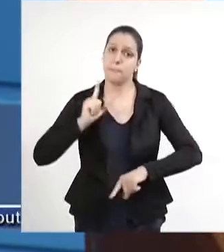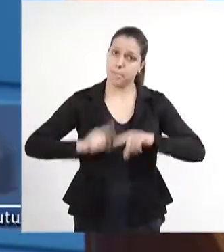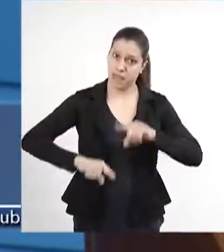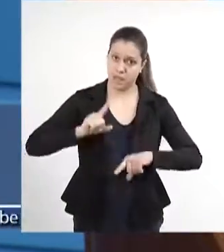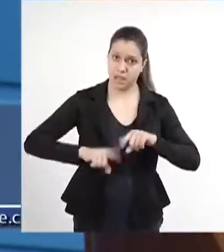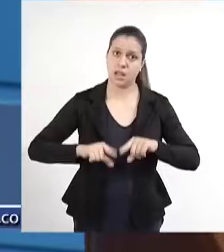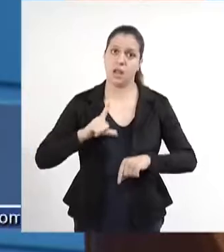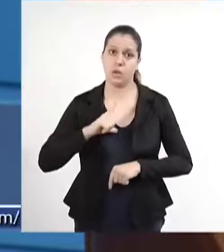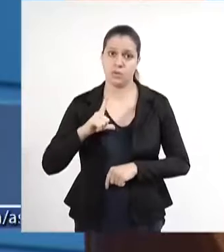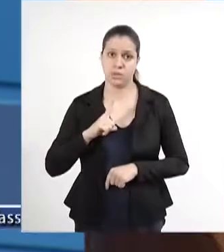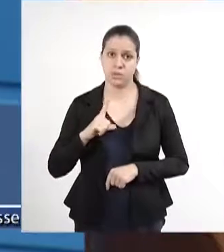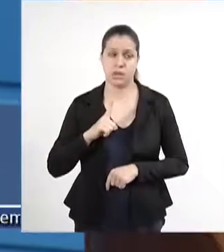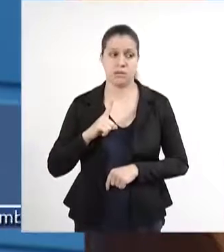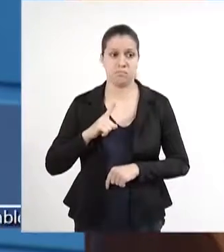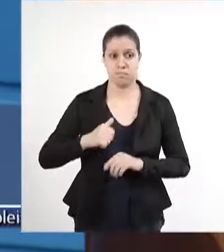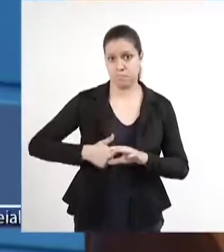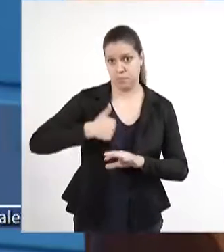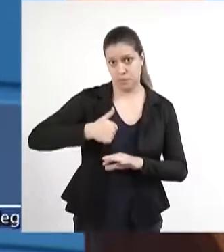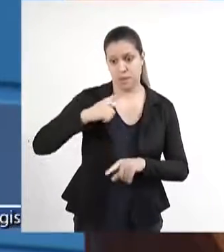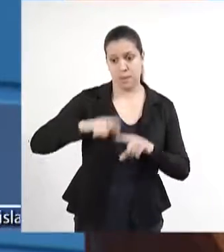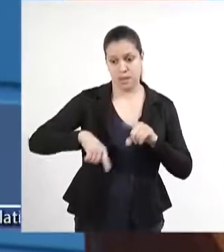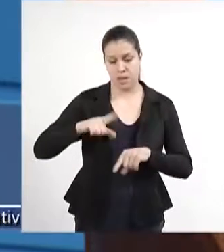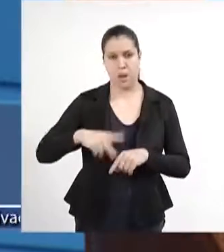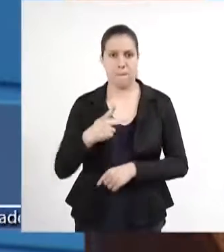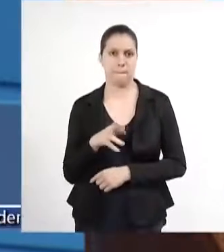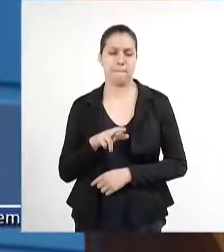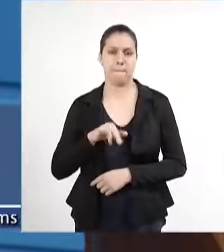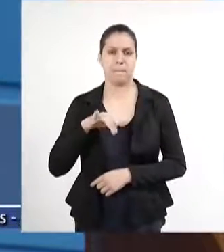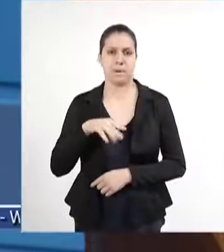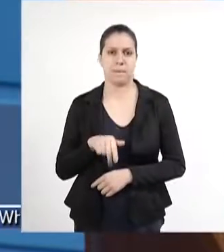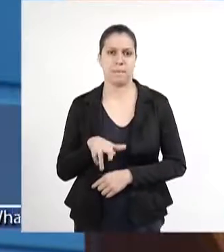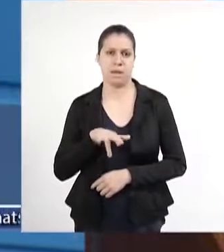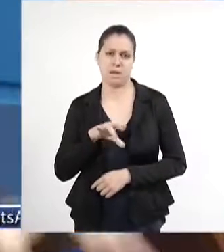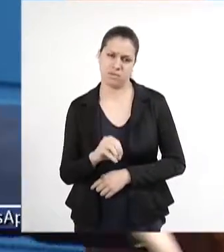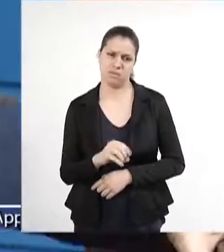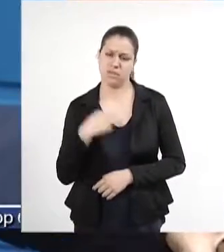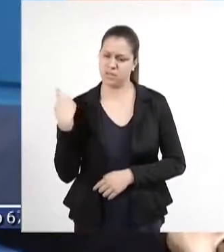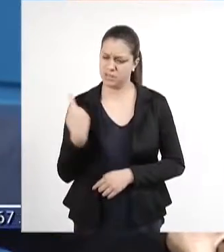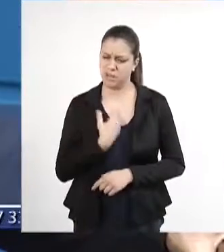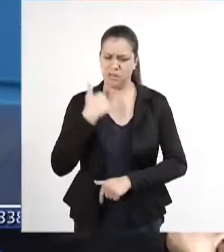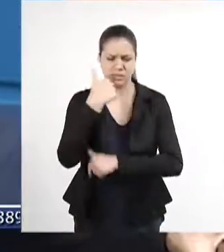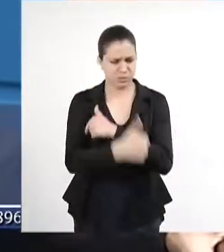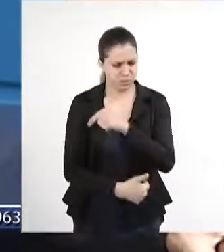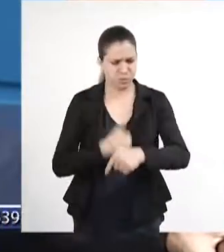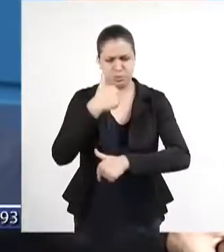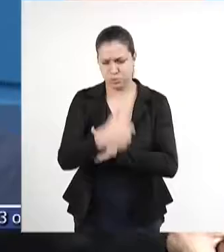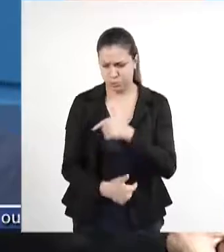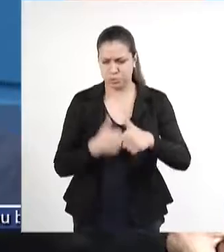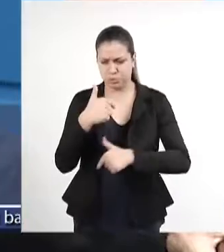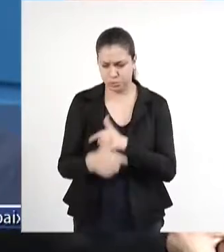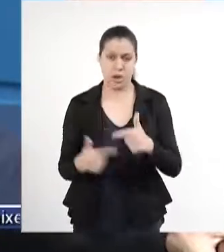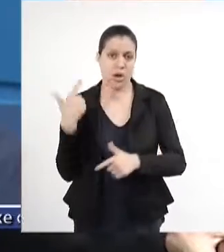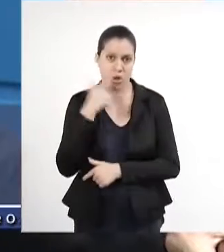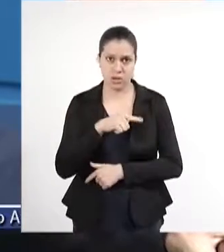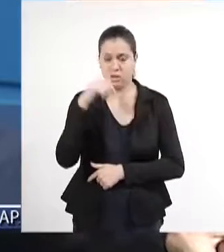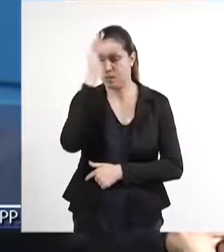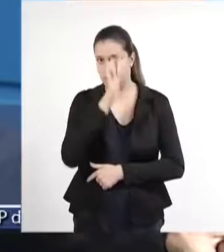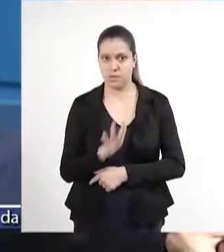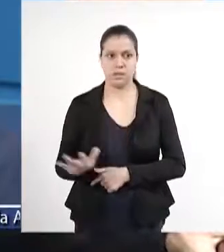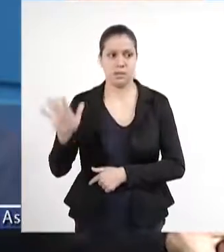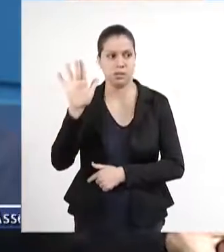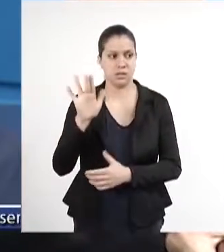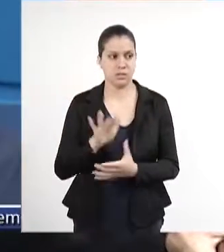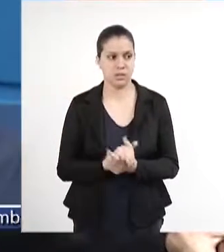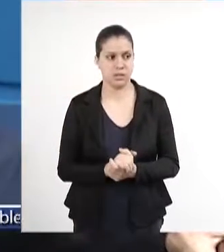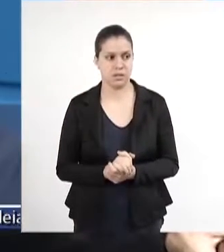A gente se ferra para manter no Brasil uma balança comercial excelente, só dá